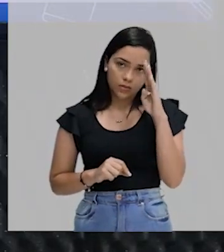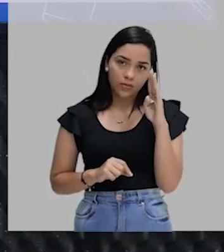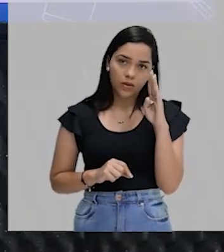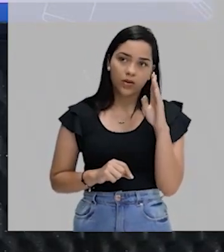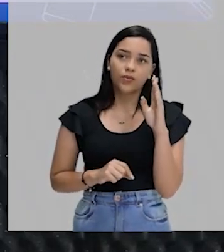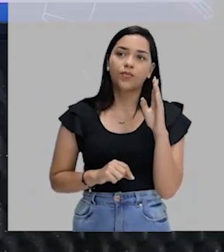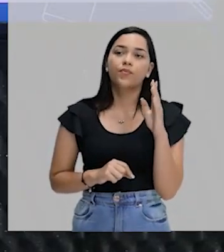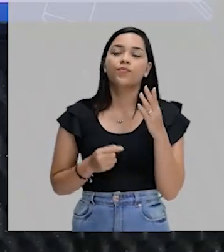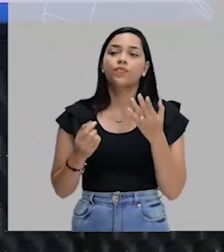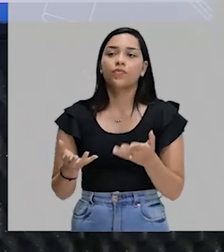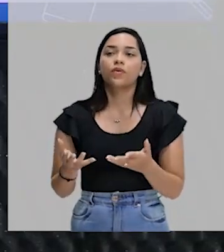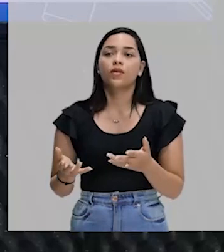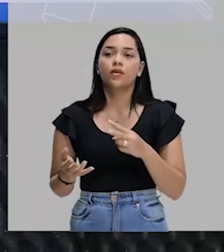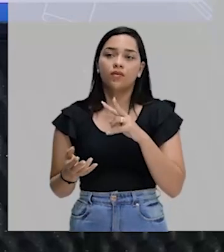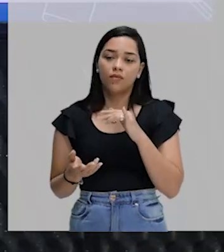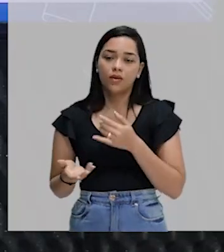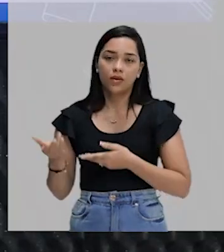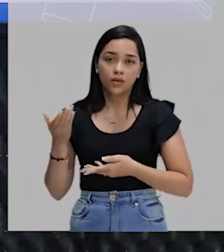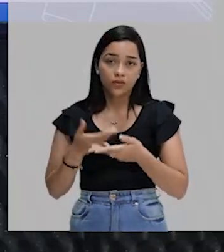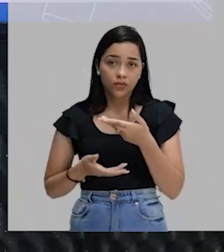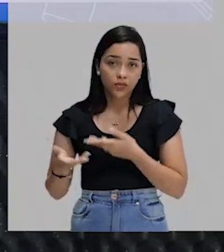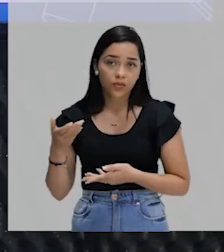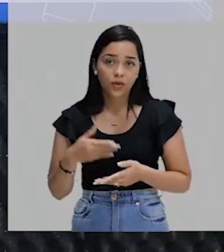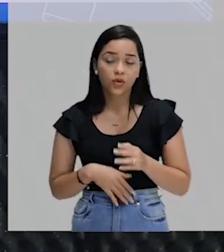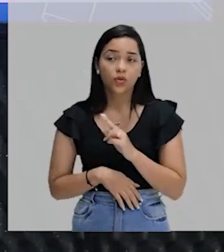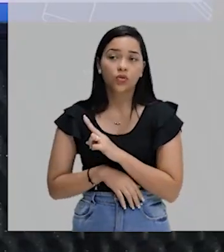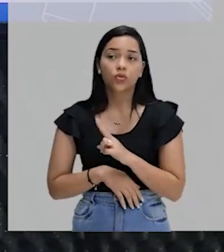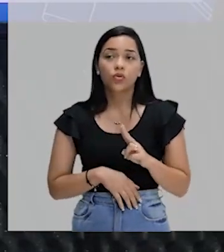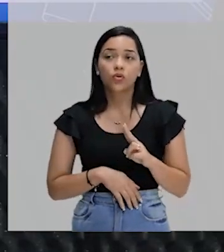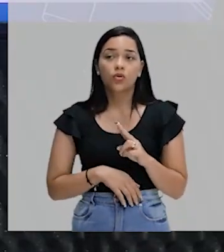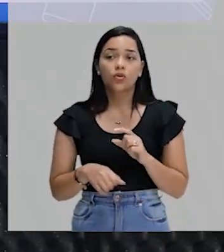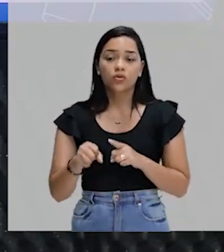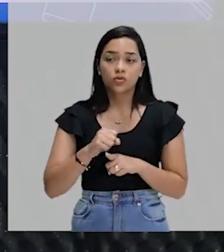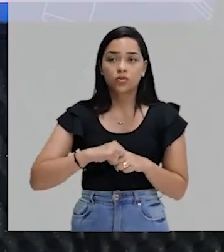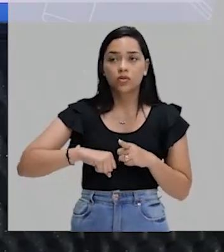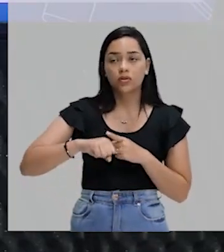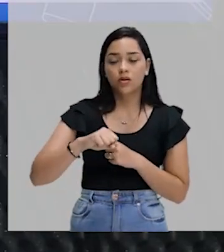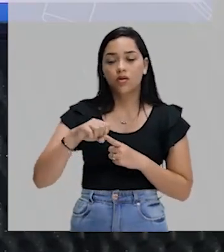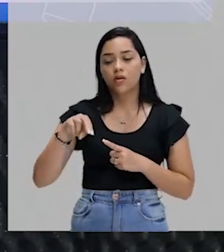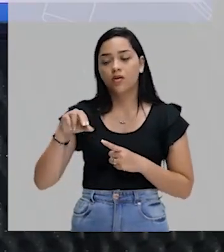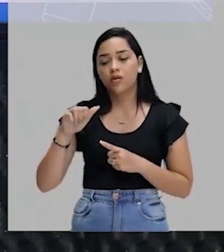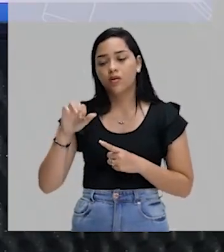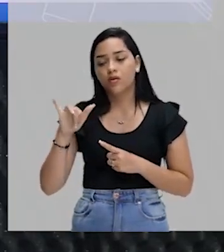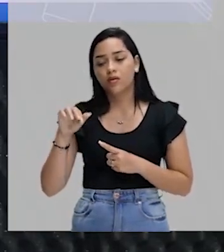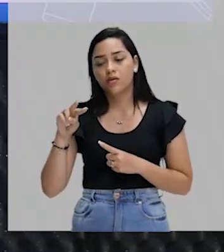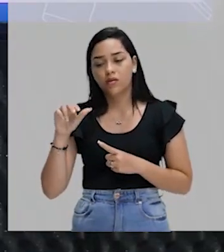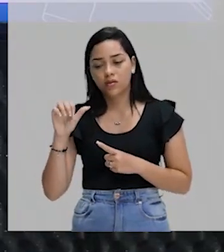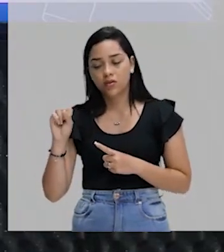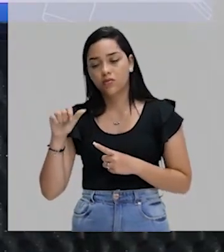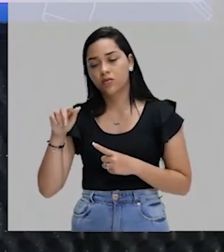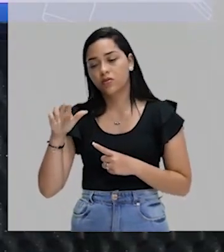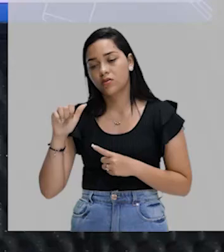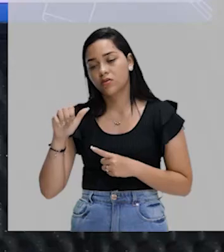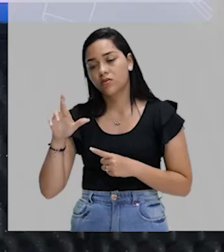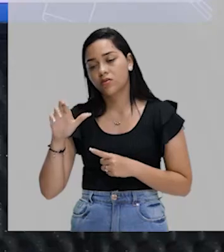principalmente que envolveram as chamadas sociedades nativas